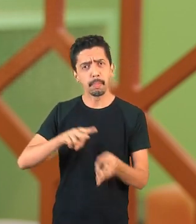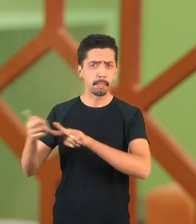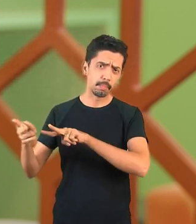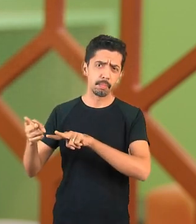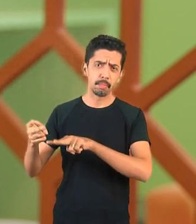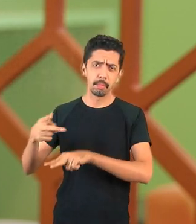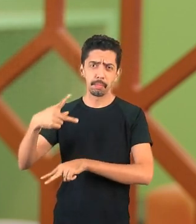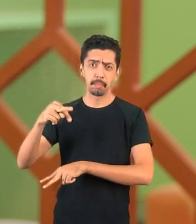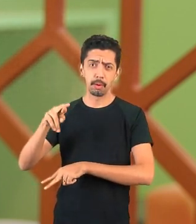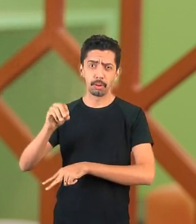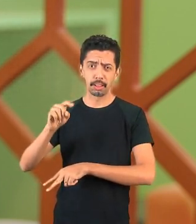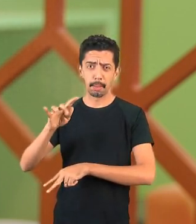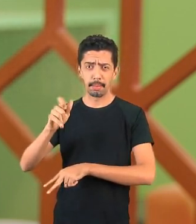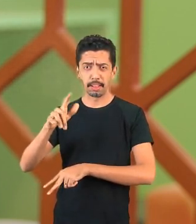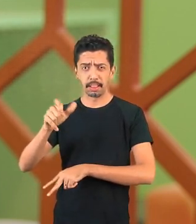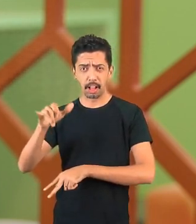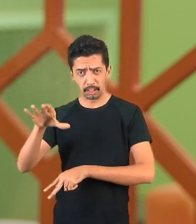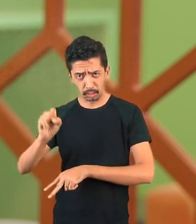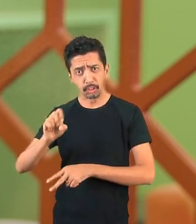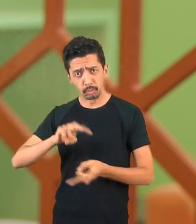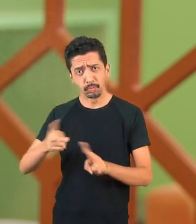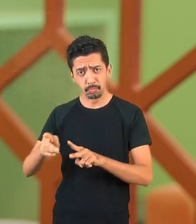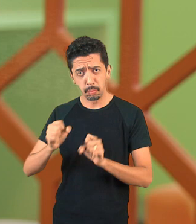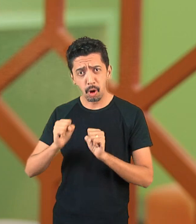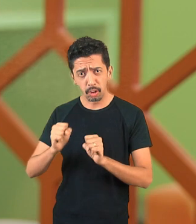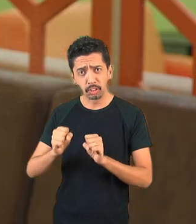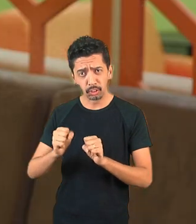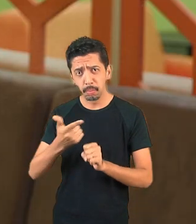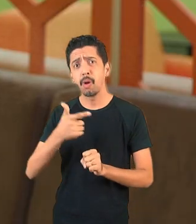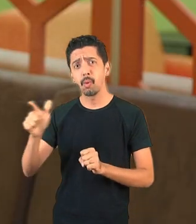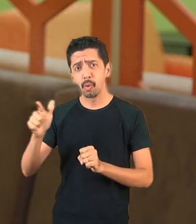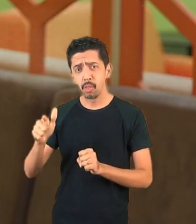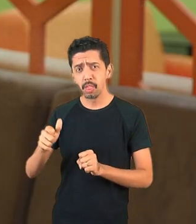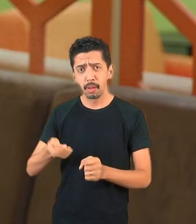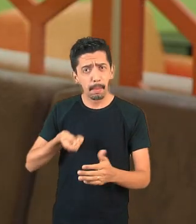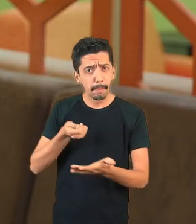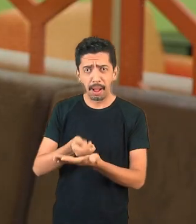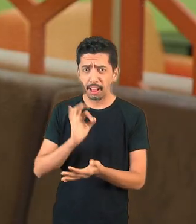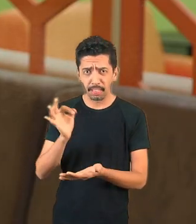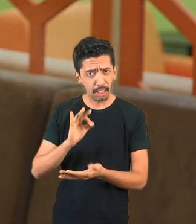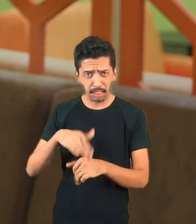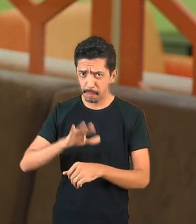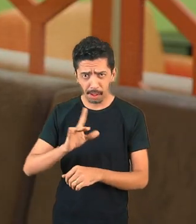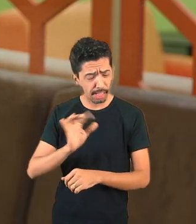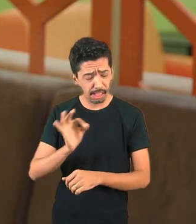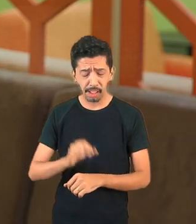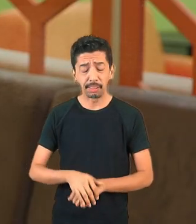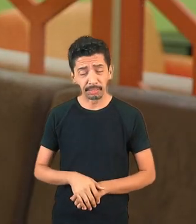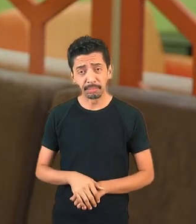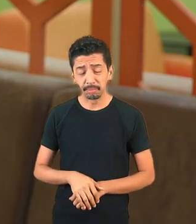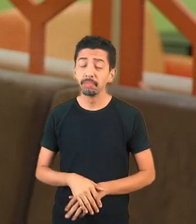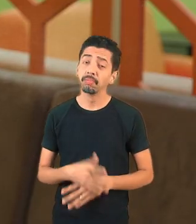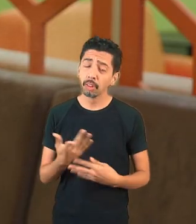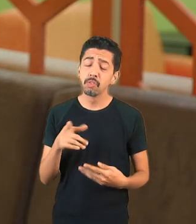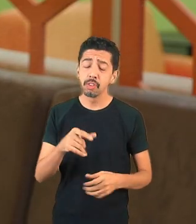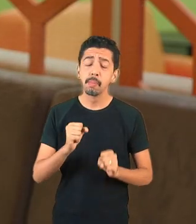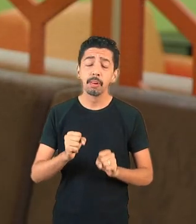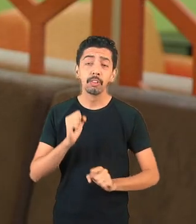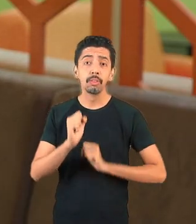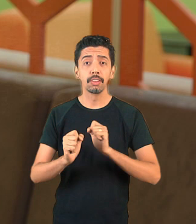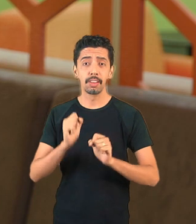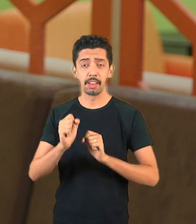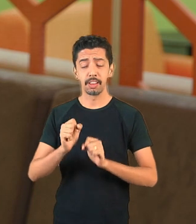a portabilidade, vai para uma outra previdência, não tem custo algum. Então, eu posso definir sim a longo prazo algo que